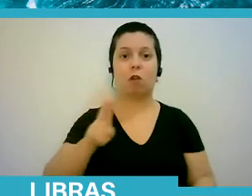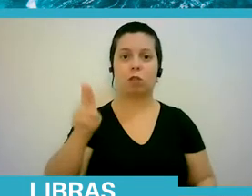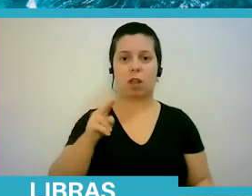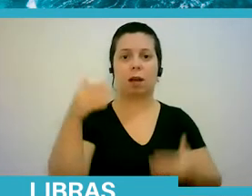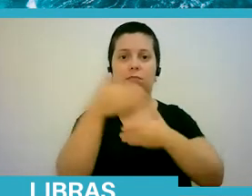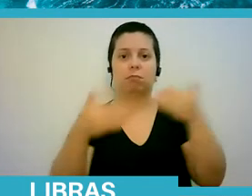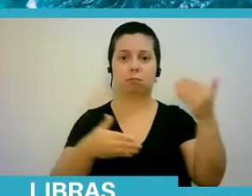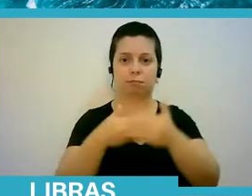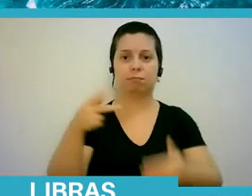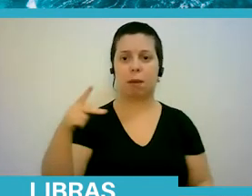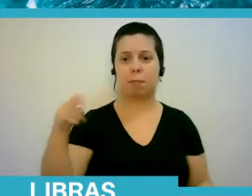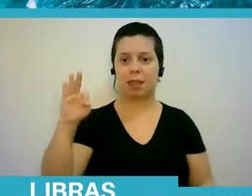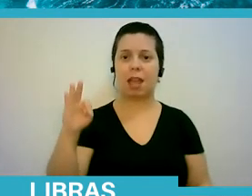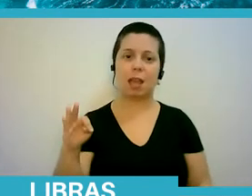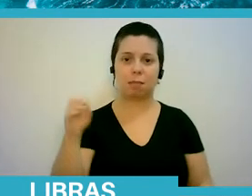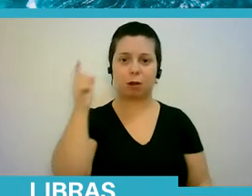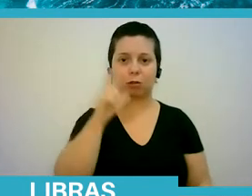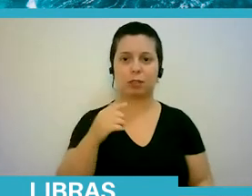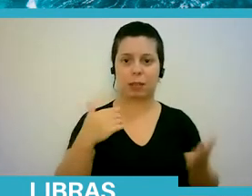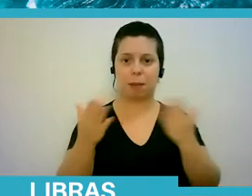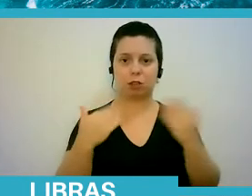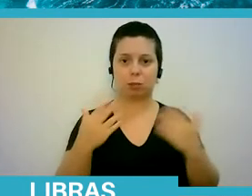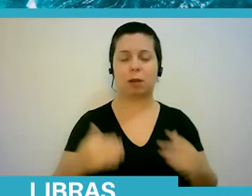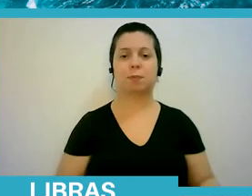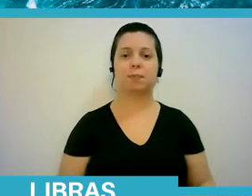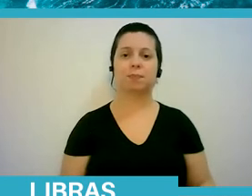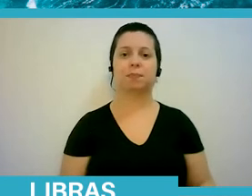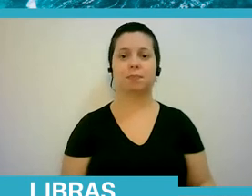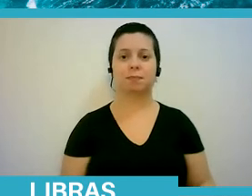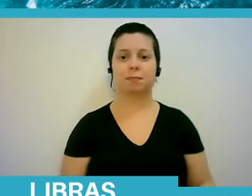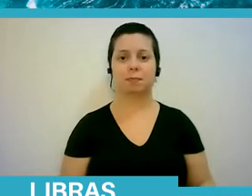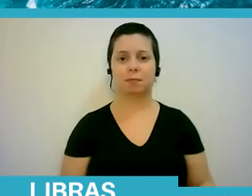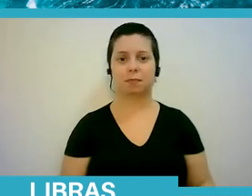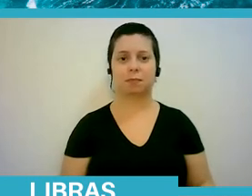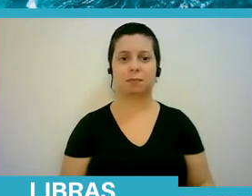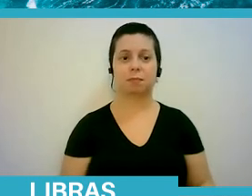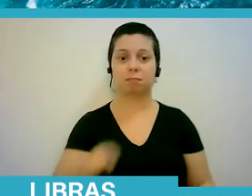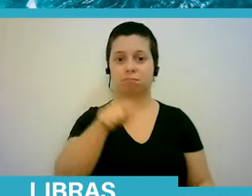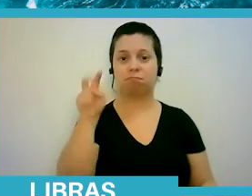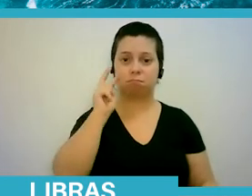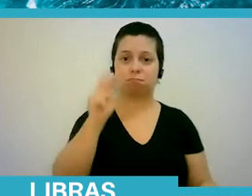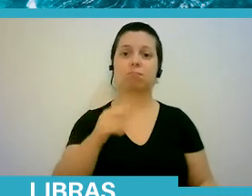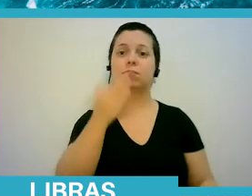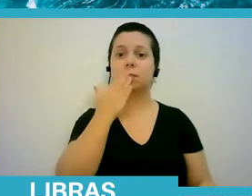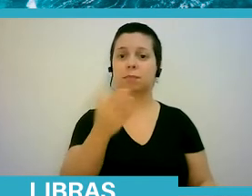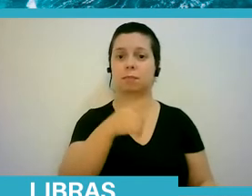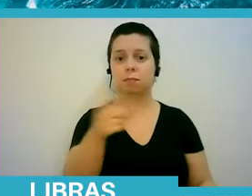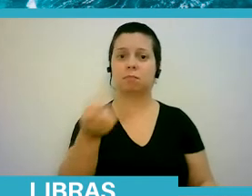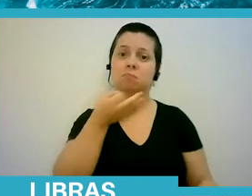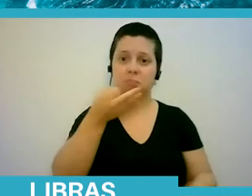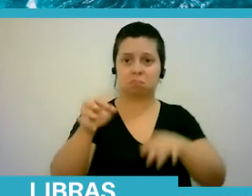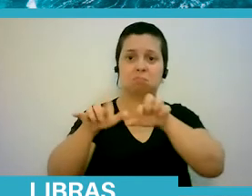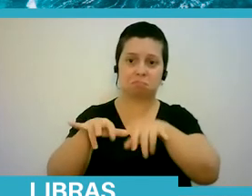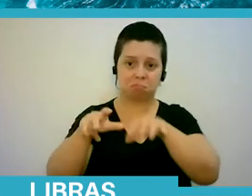para guiar o nosso bate-papo. Quando vocês estiverem vendo, eu peço por gentileza para vocês